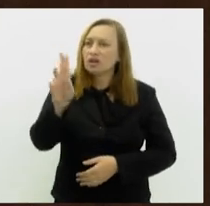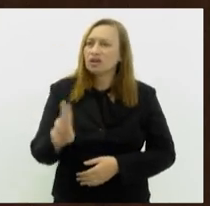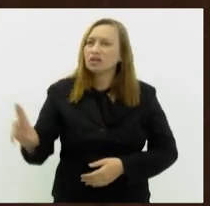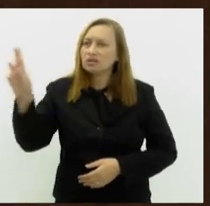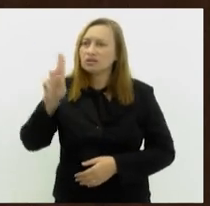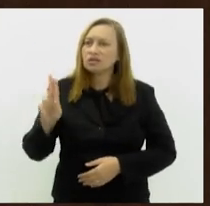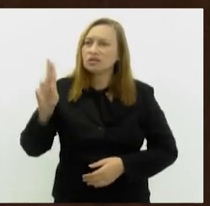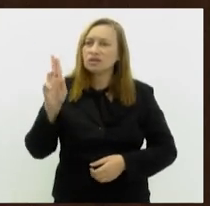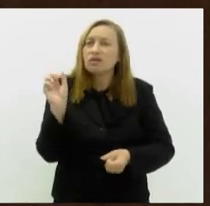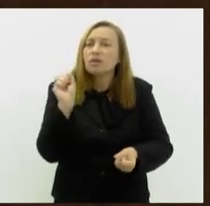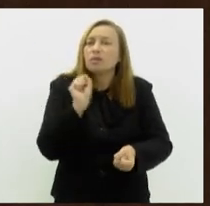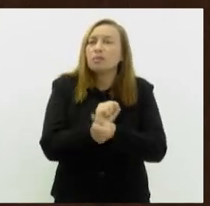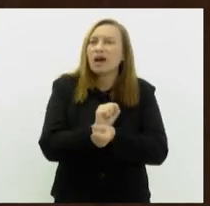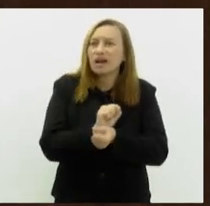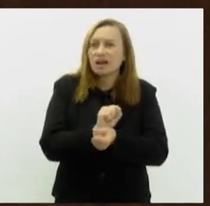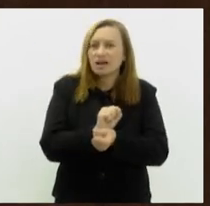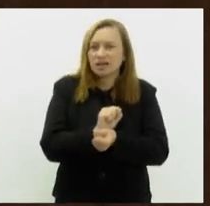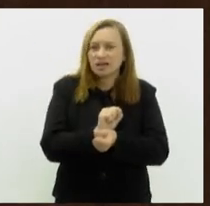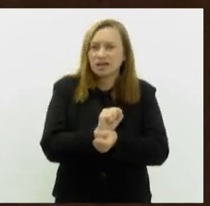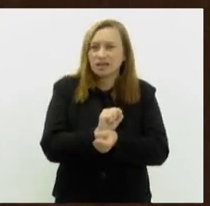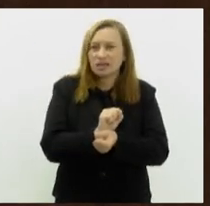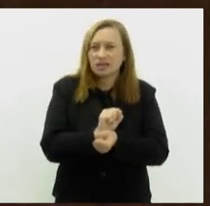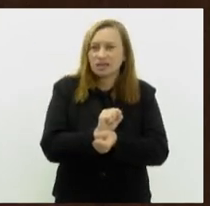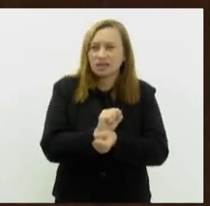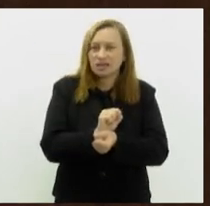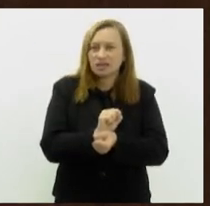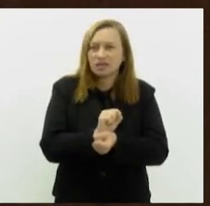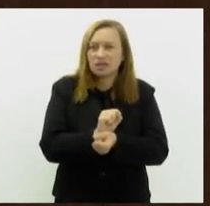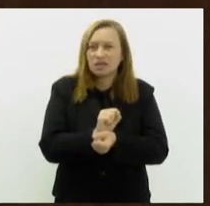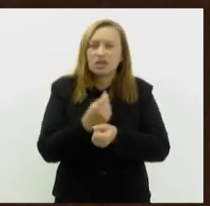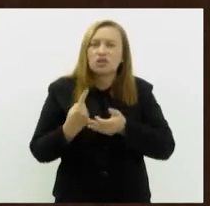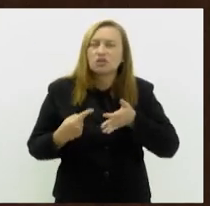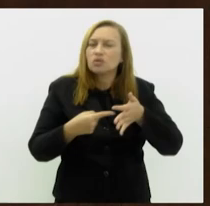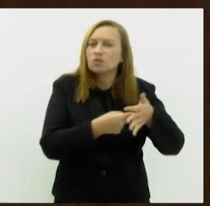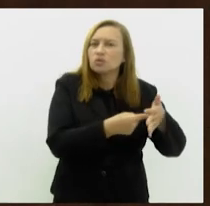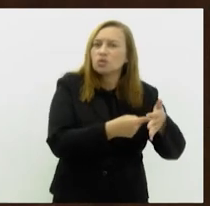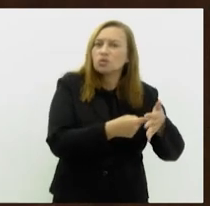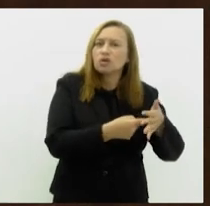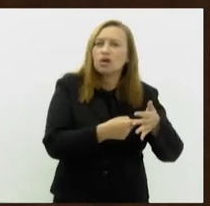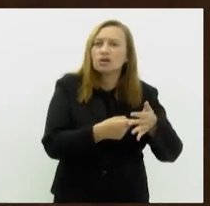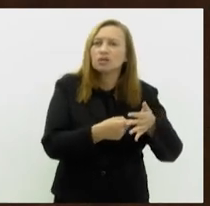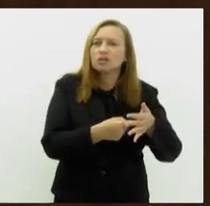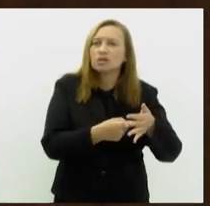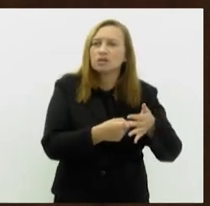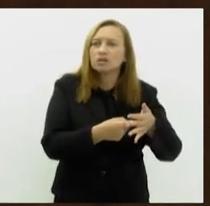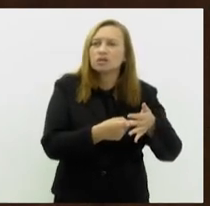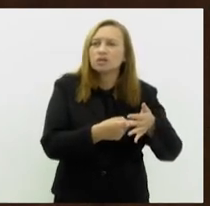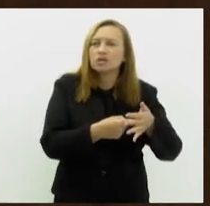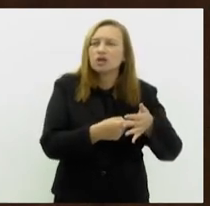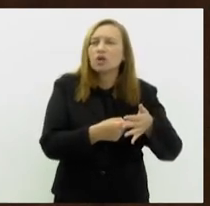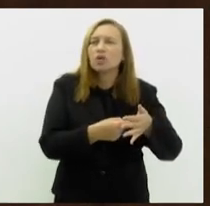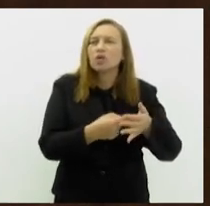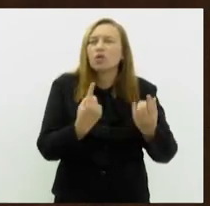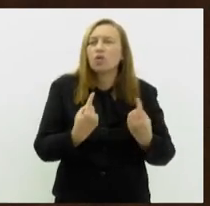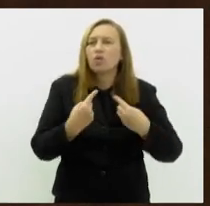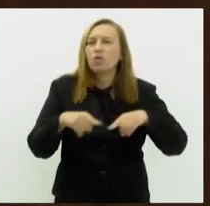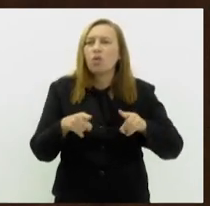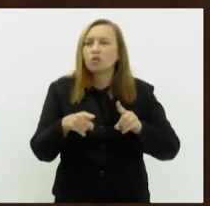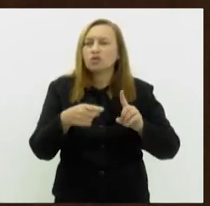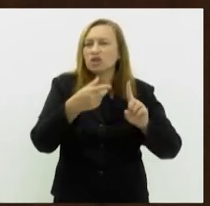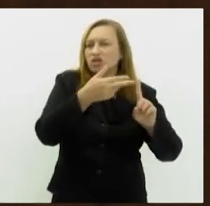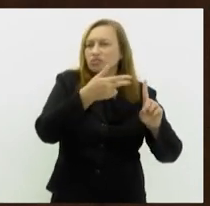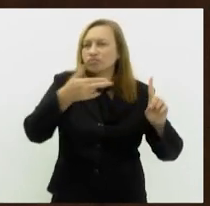foram paralisadas num ato de denúncia e protesto contra o genocídio do povo da faixa